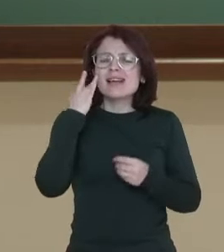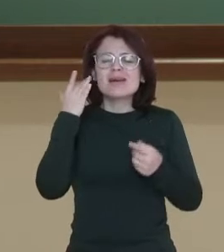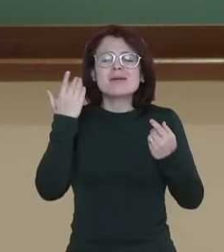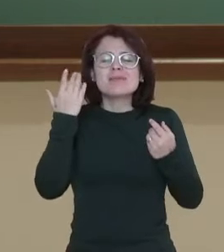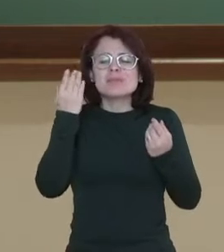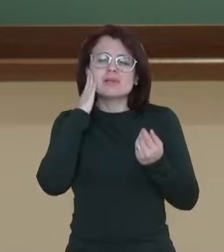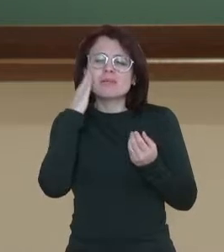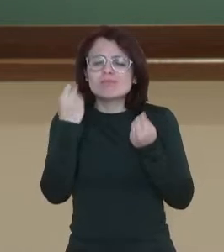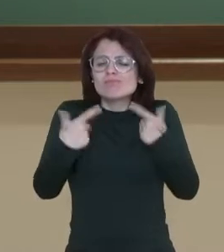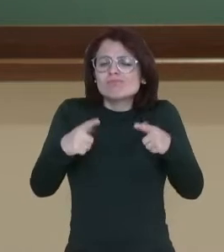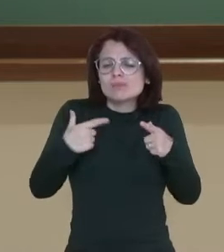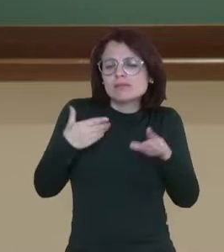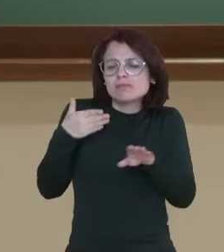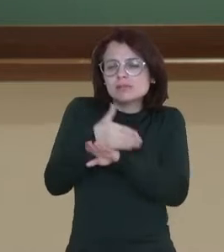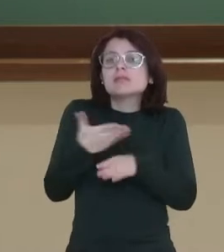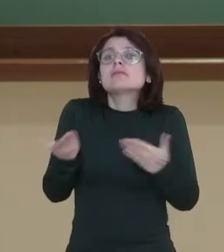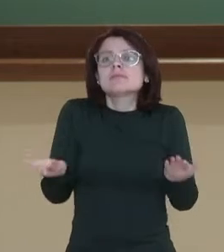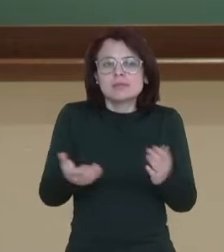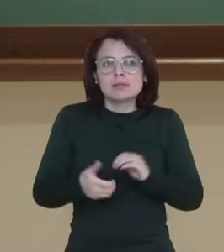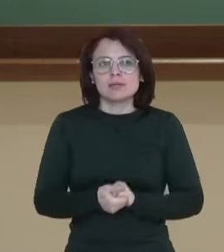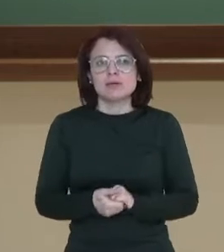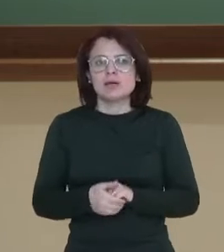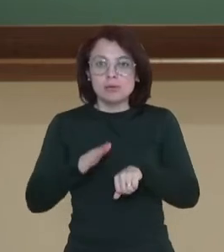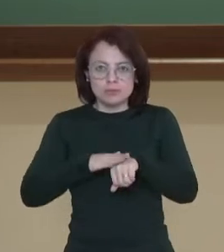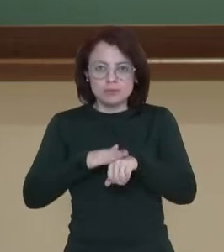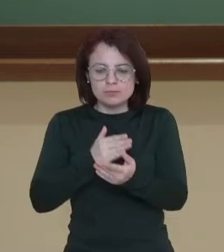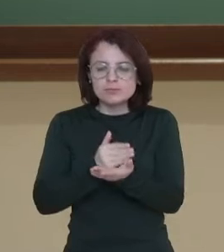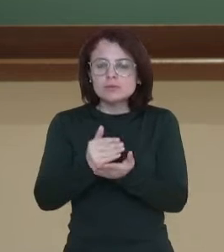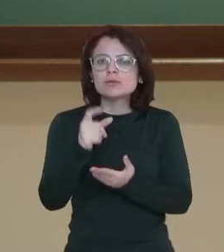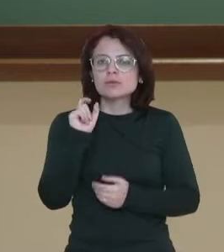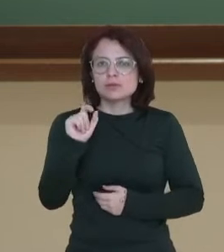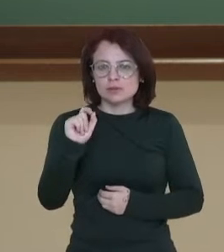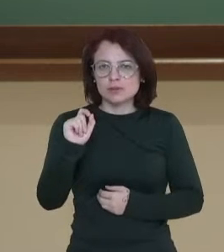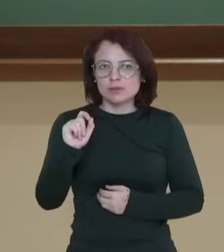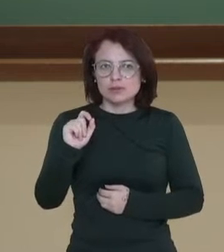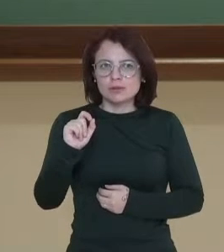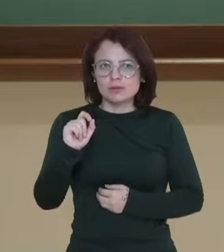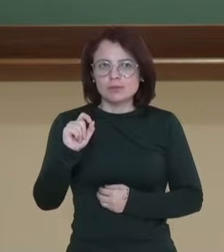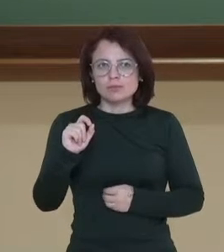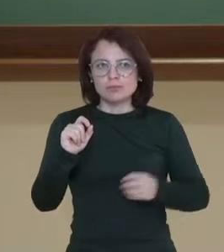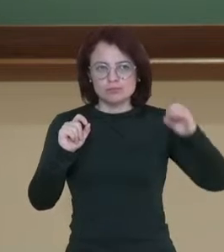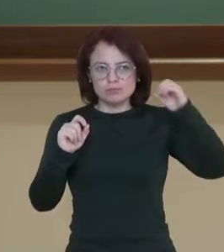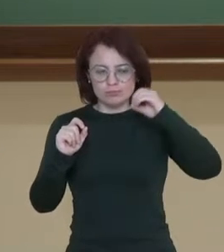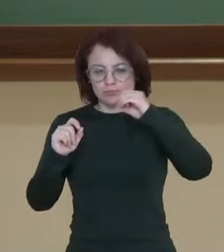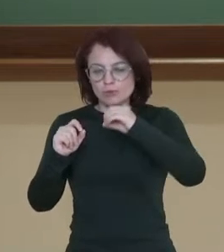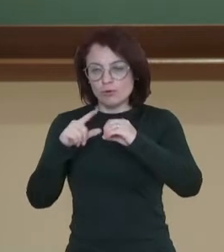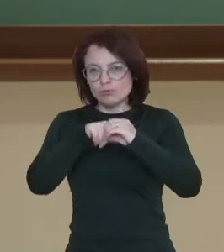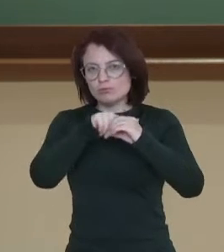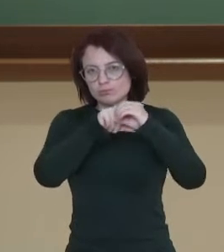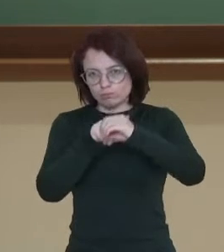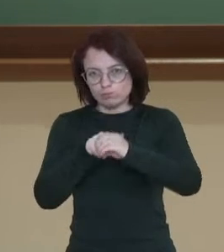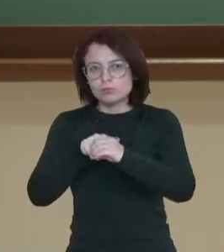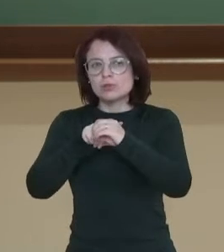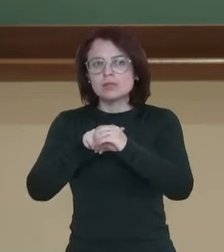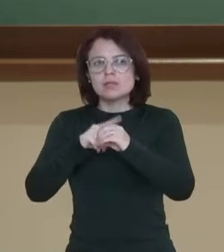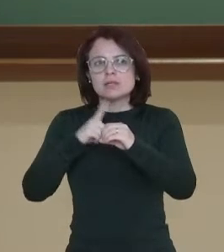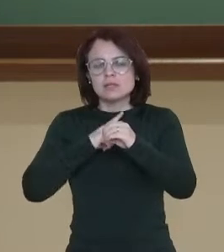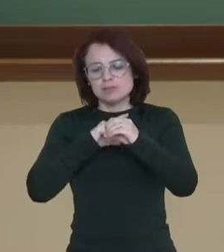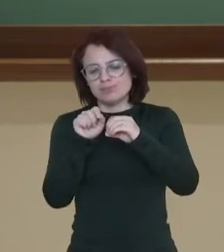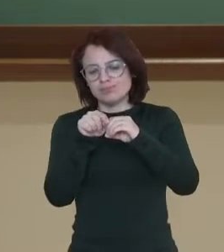onde que ele tem que ir, né? Então, a partir do momento que o ovócito secundário ele é liberado, ele